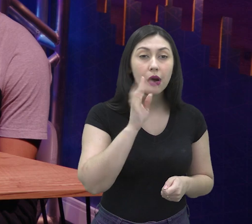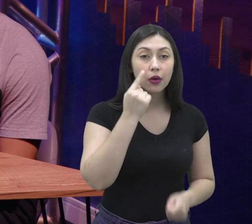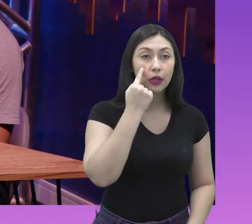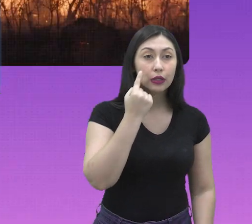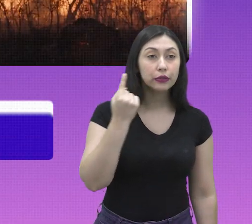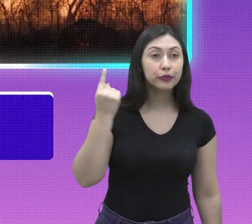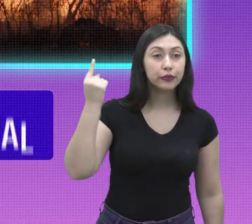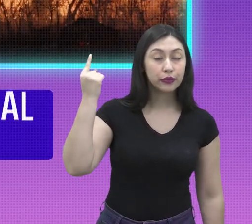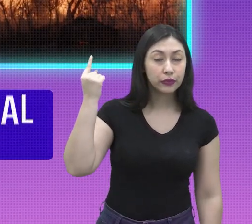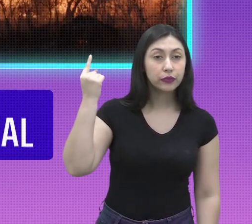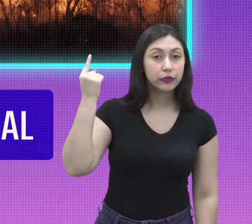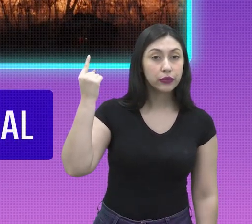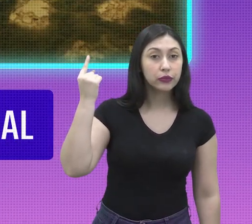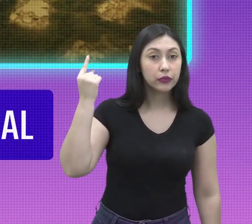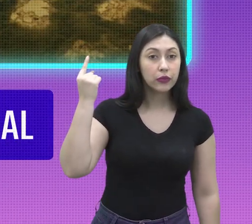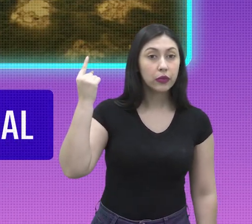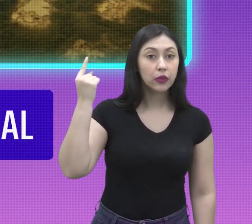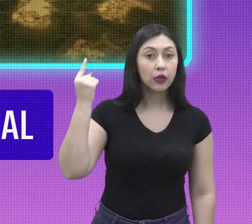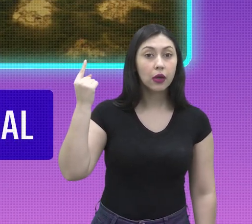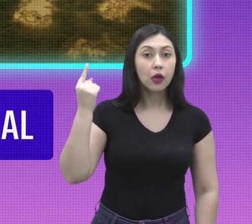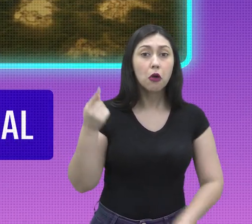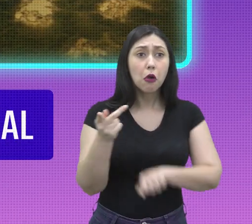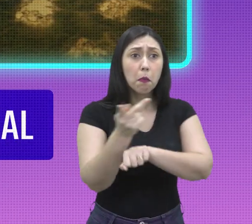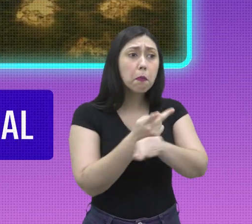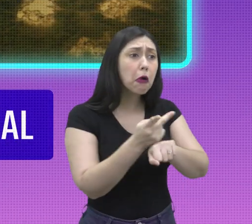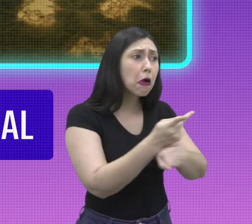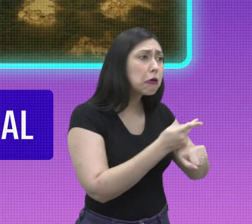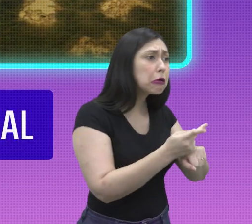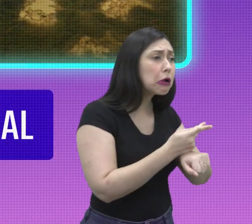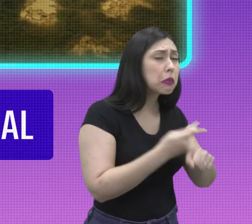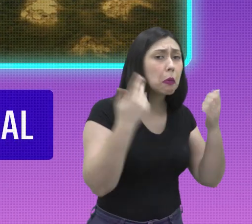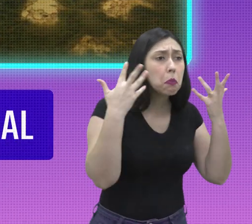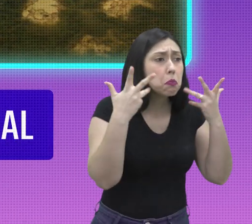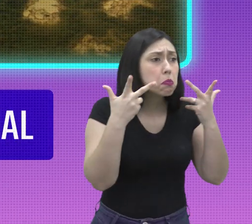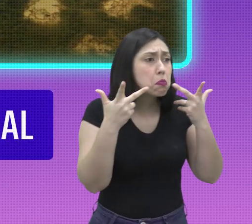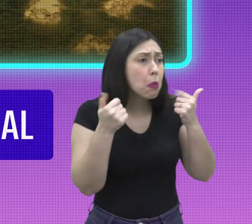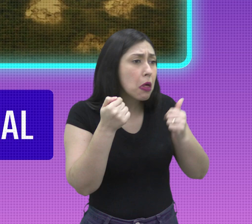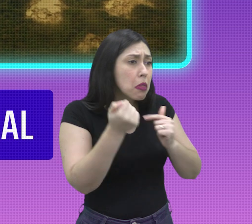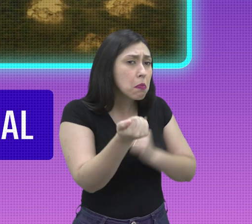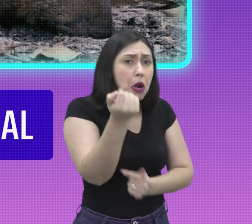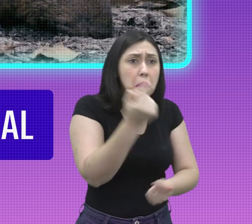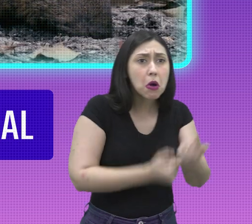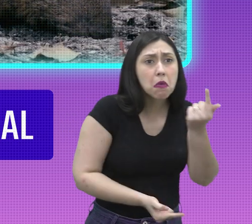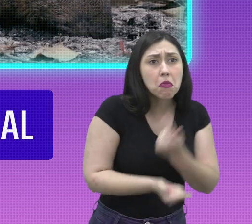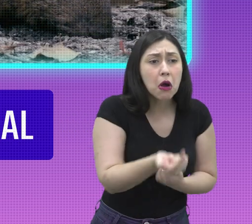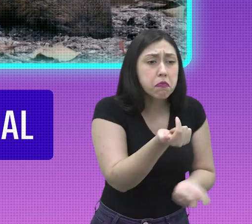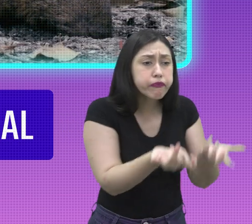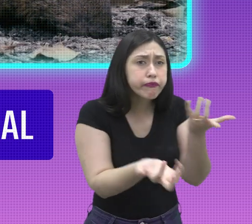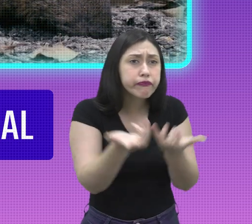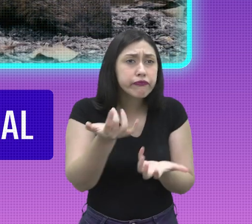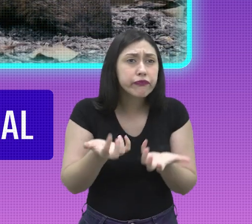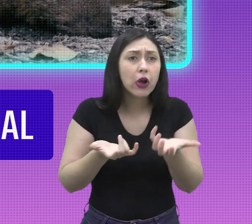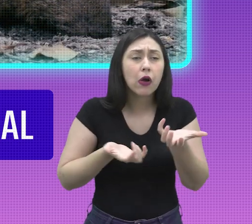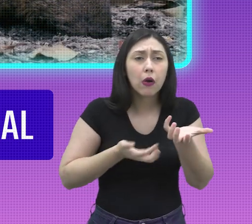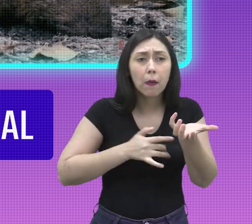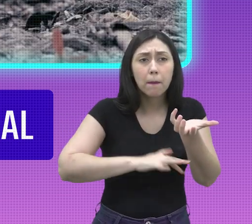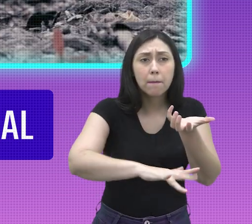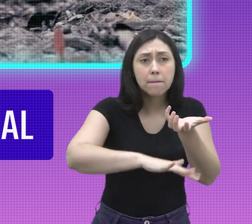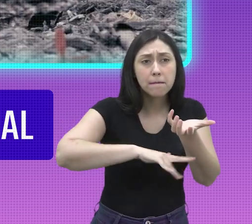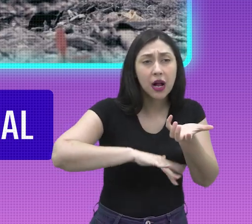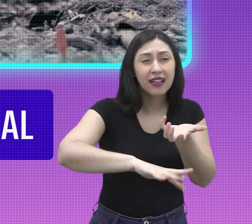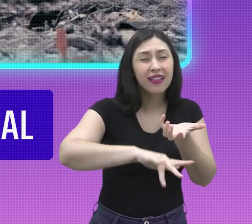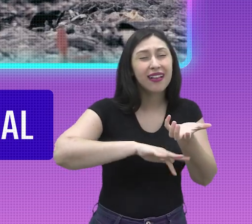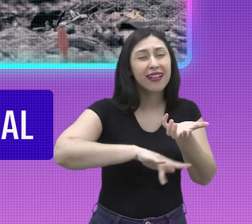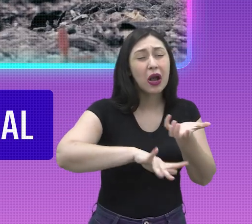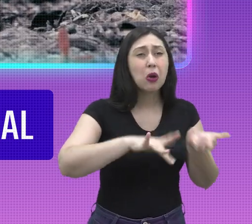Para quem quiser procurar, né, chama A Busca pelos Animais Feridos em Meio ao Fogo no Pantanal. É bem esse o título. E